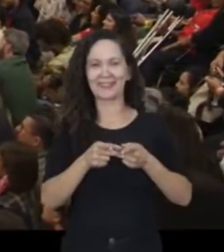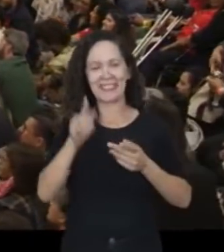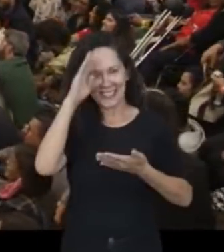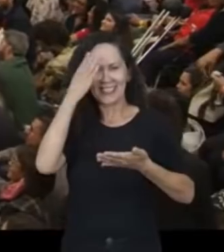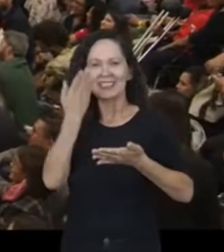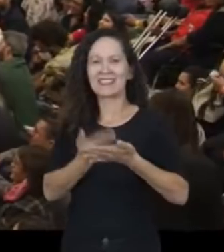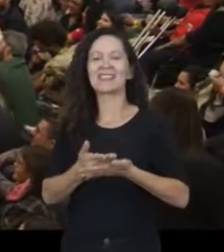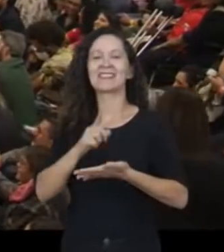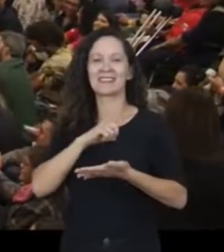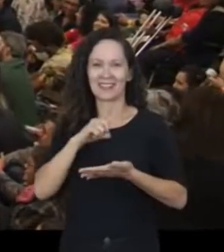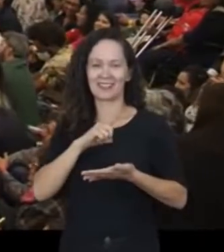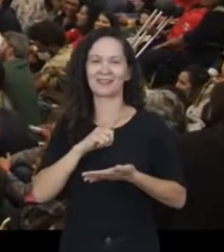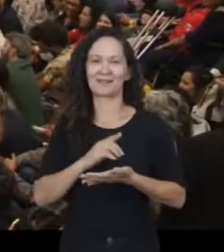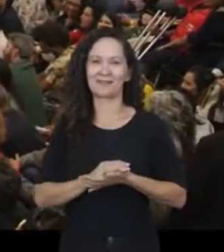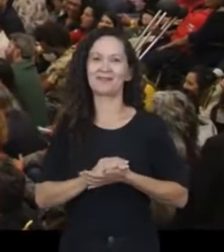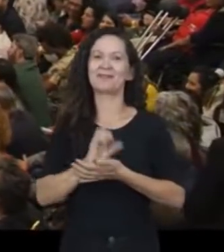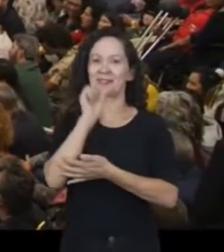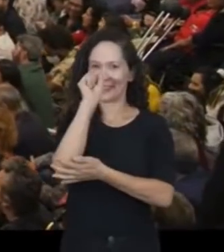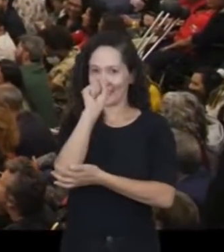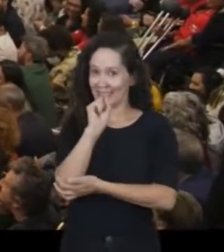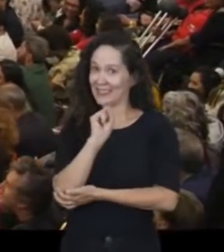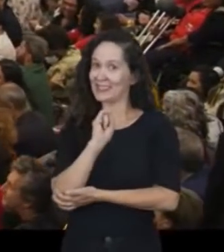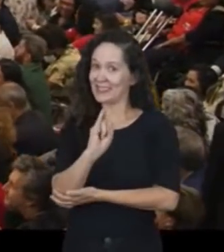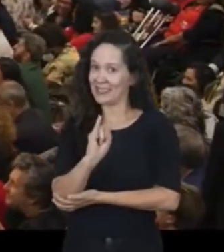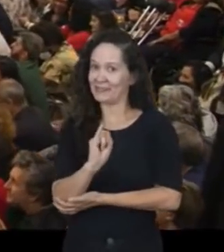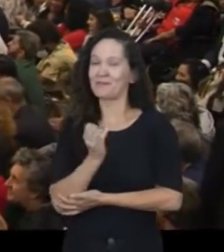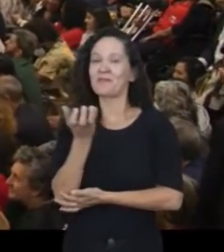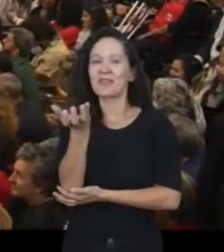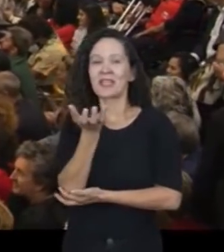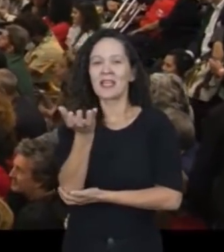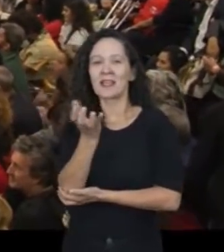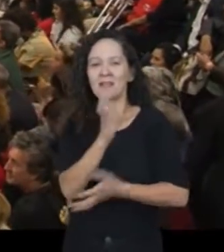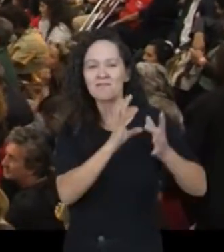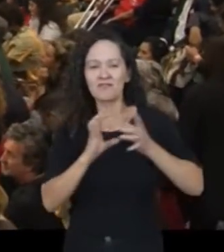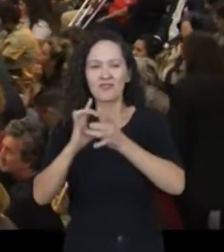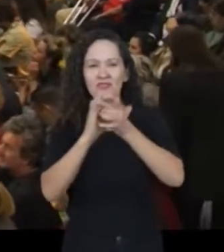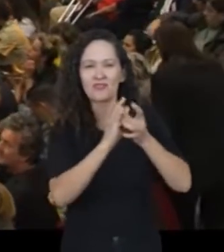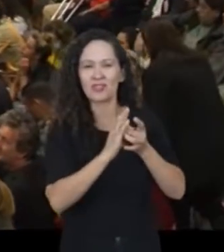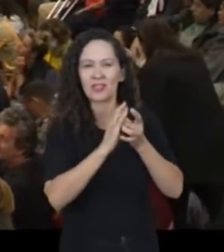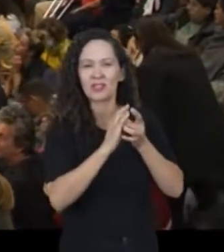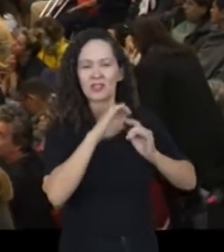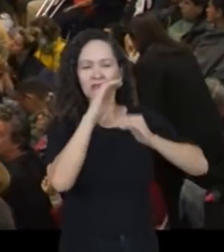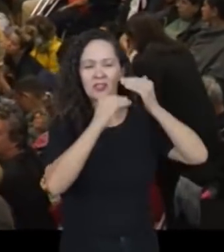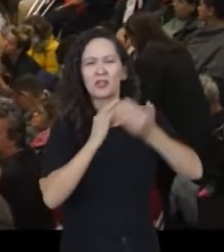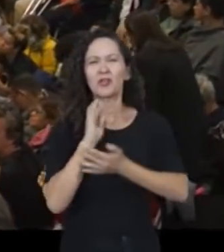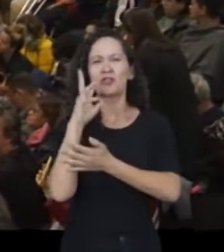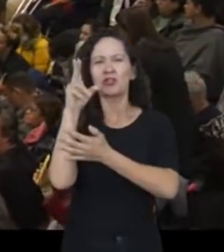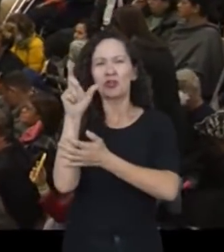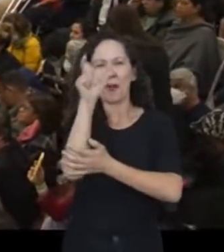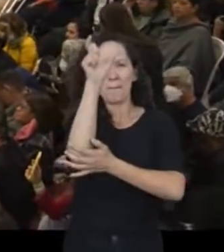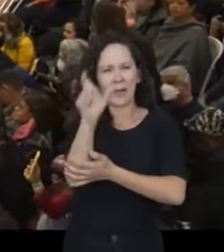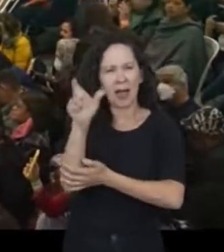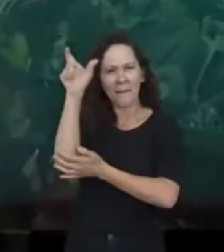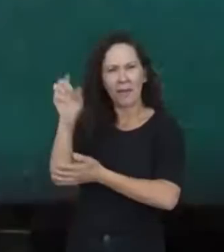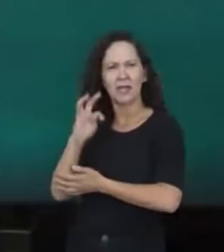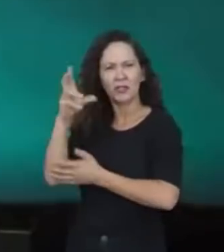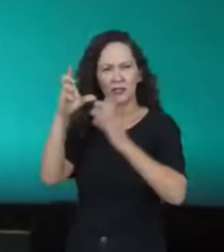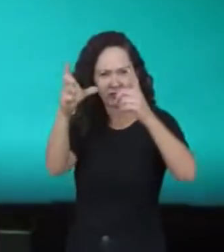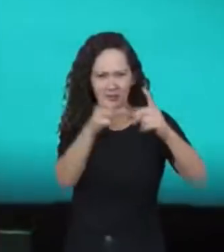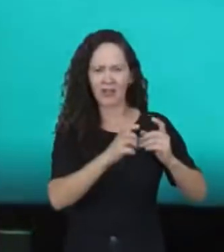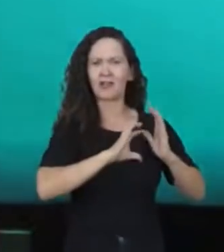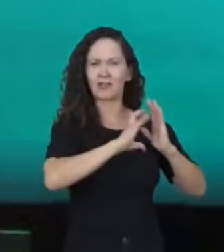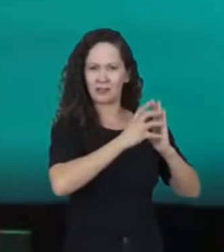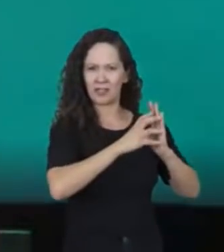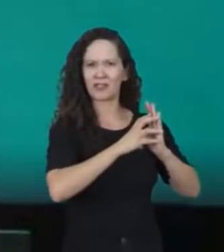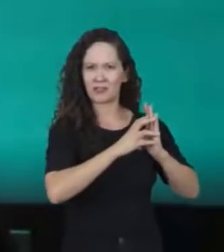se queremos um vírus Democrata de todas as origens e Mathias da mais